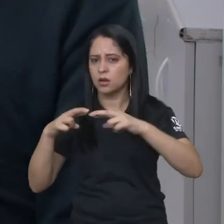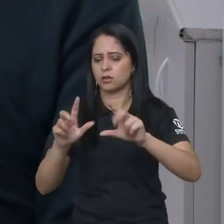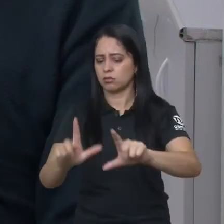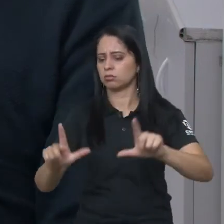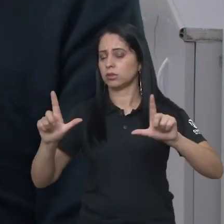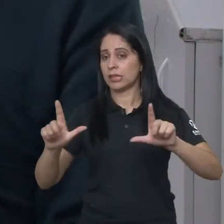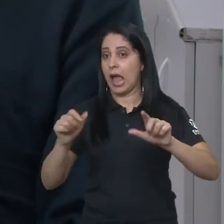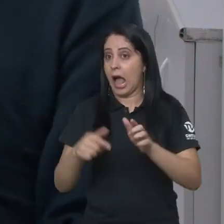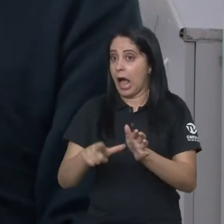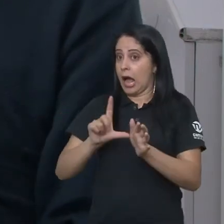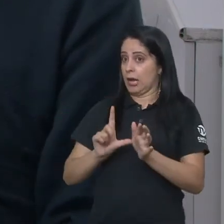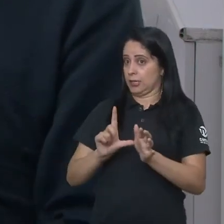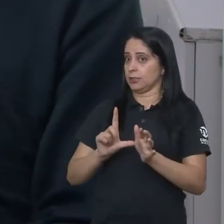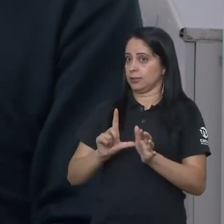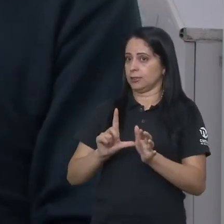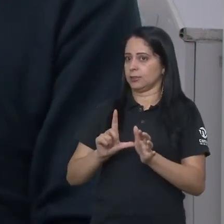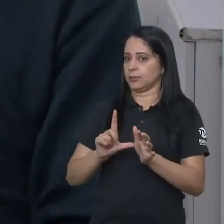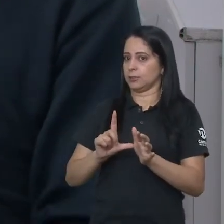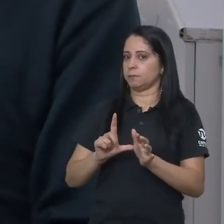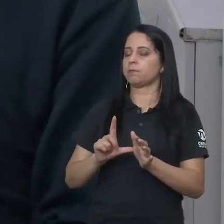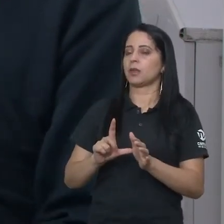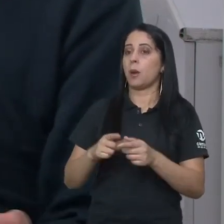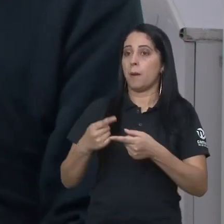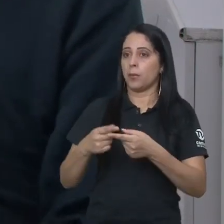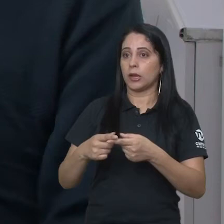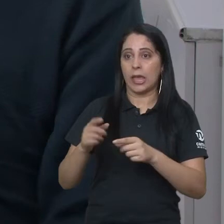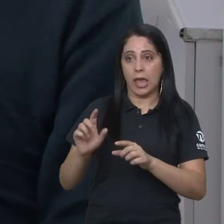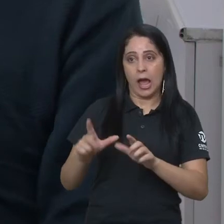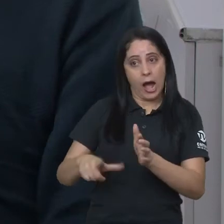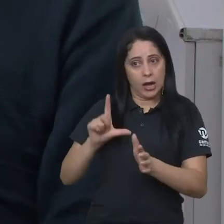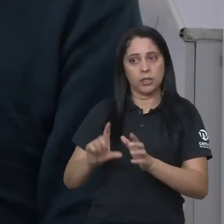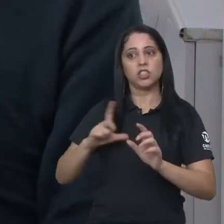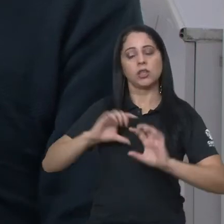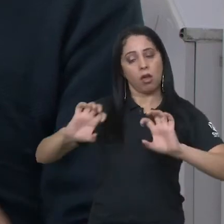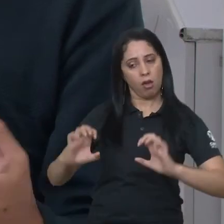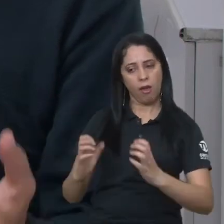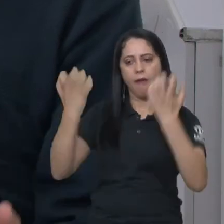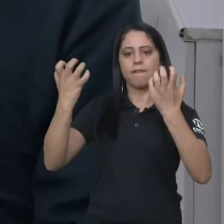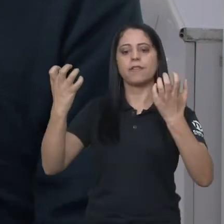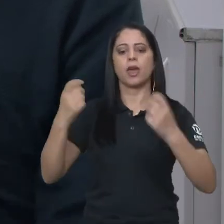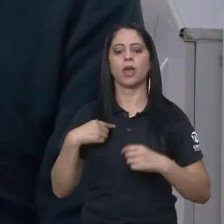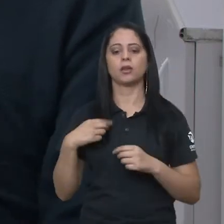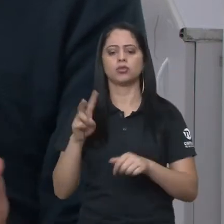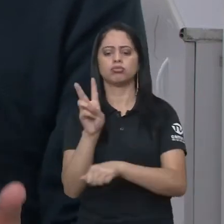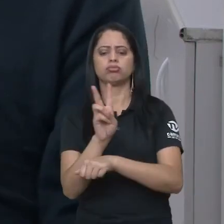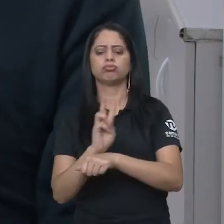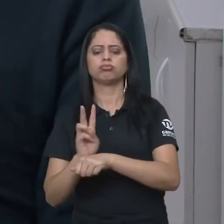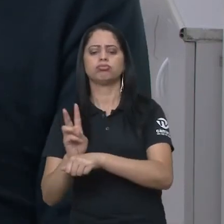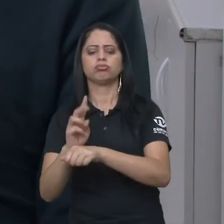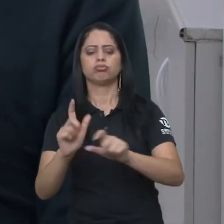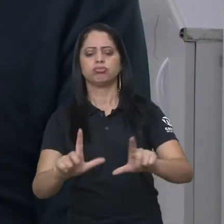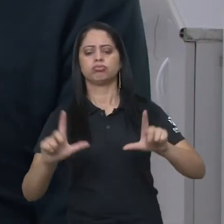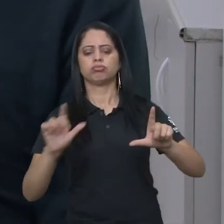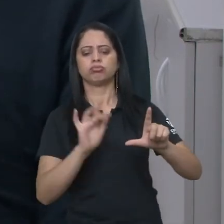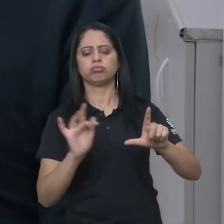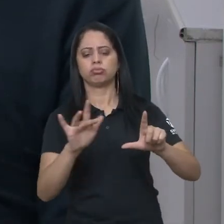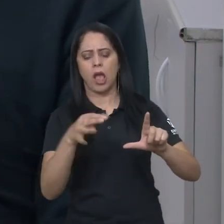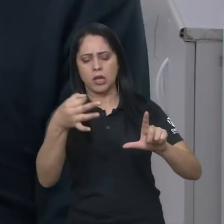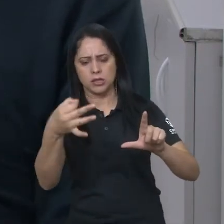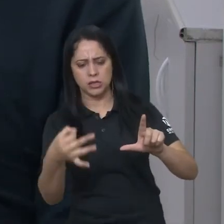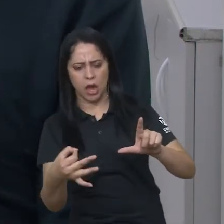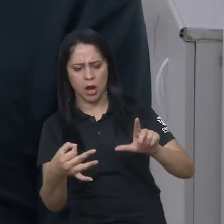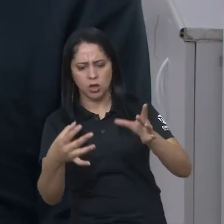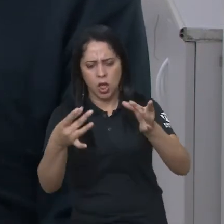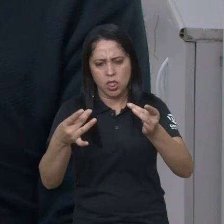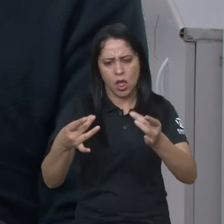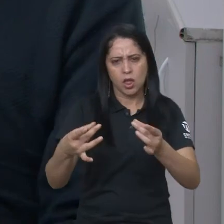urnas eletrônicas antes das eleições, quando é feita uma cerimônia ali, onde é verificado se a integridade da urna